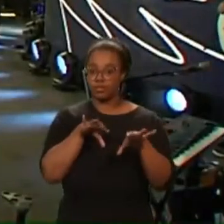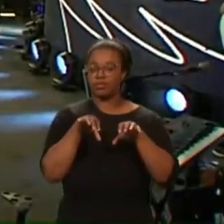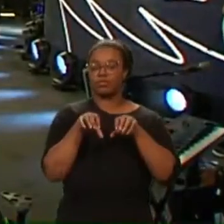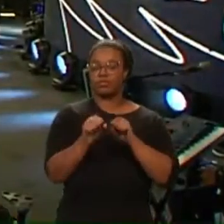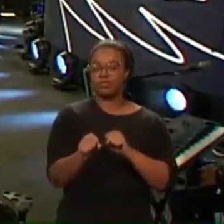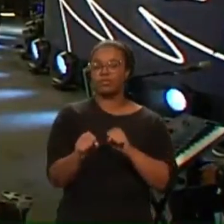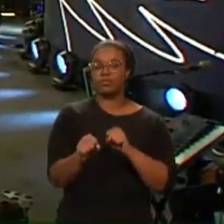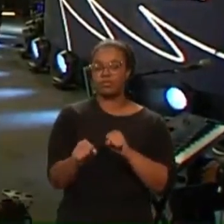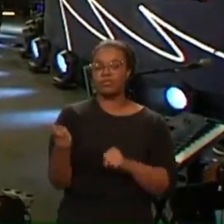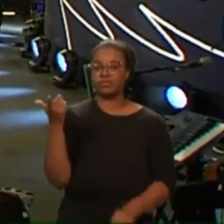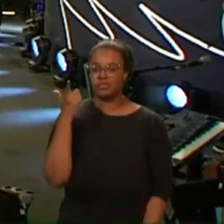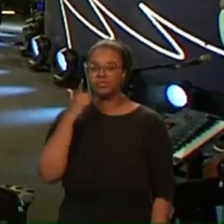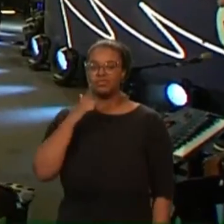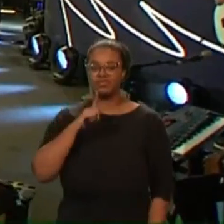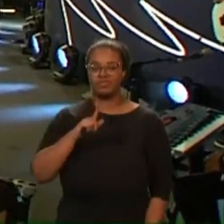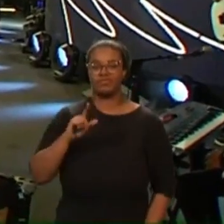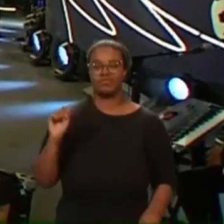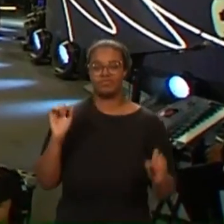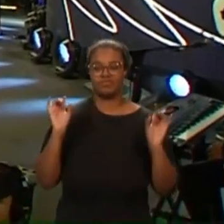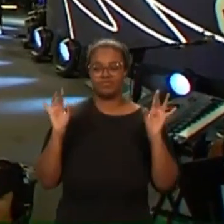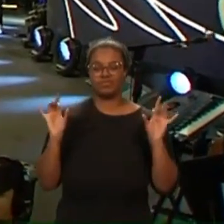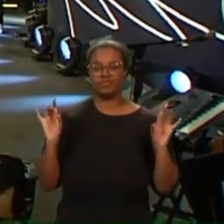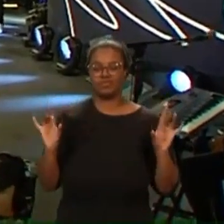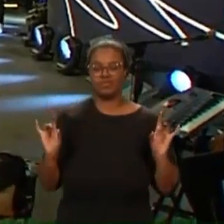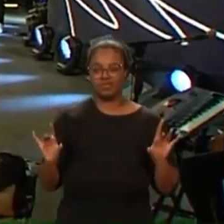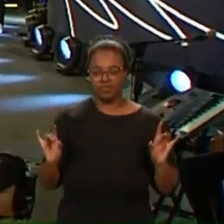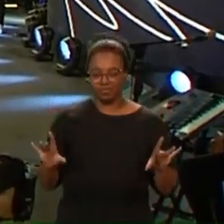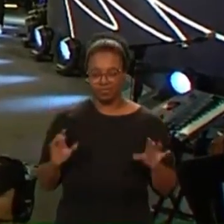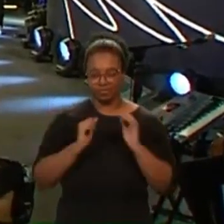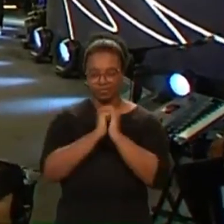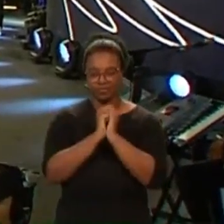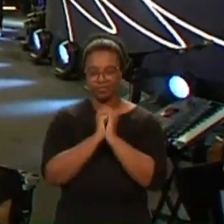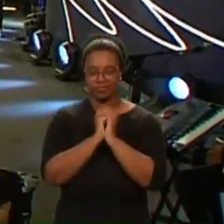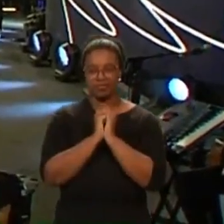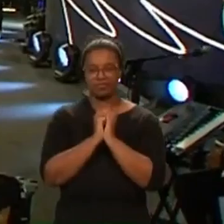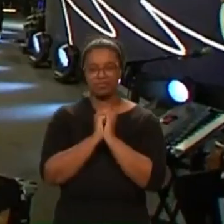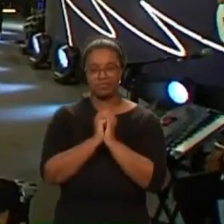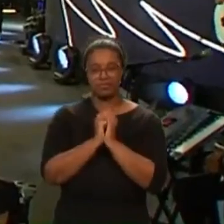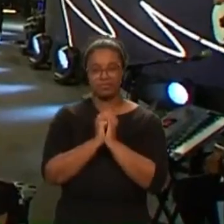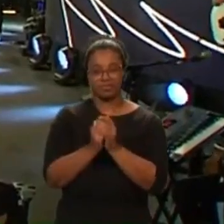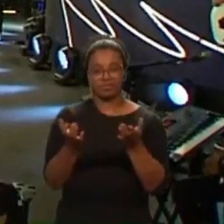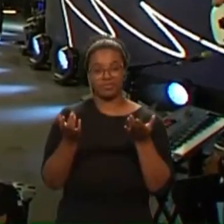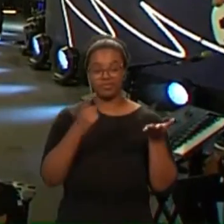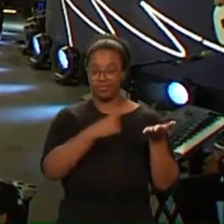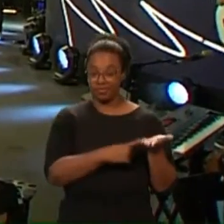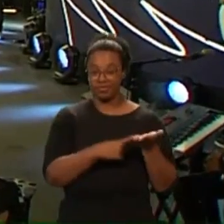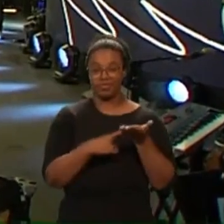algo sobrenatural Amém eu queria convidar